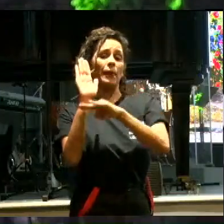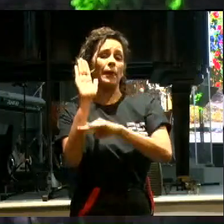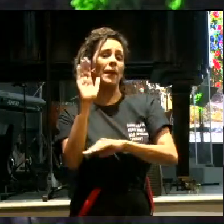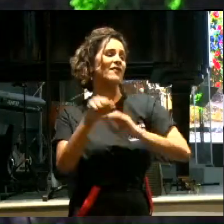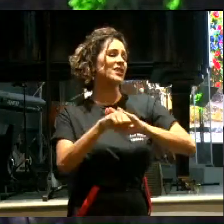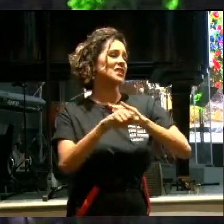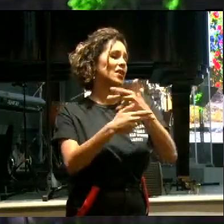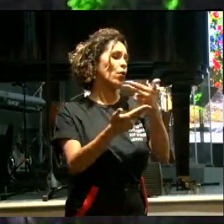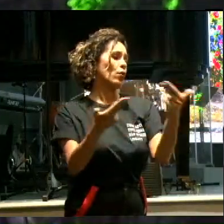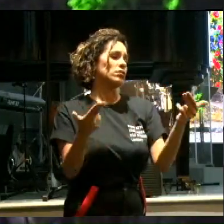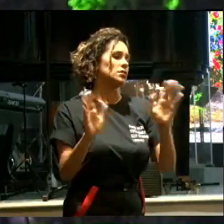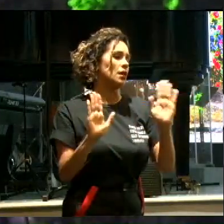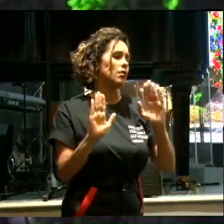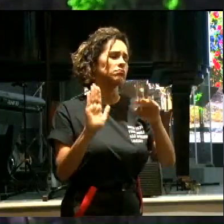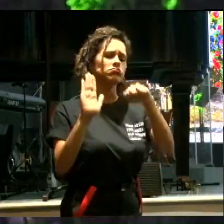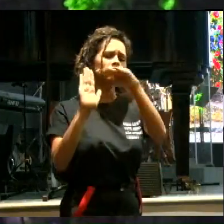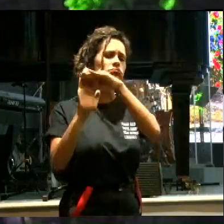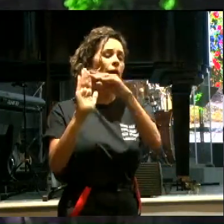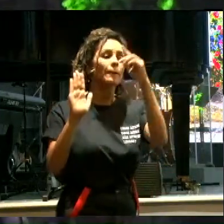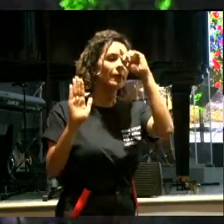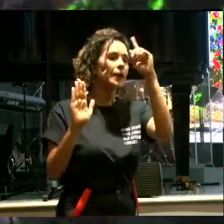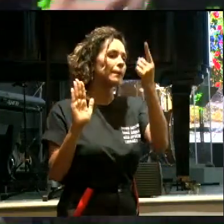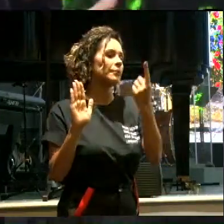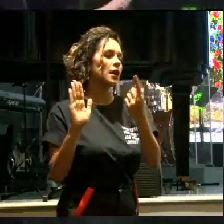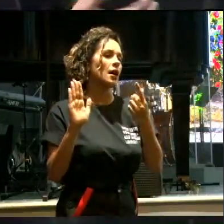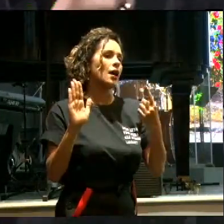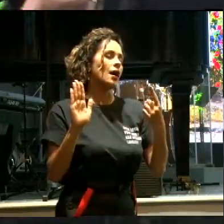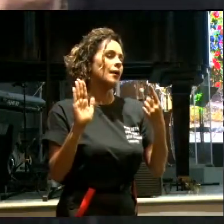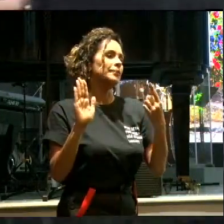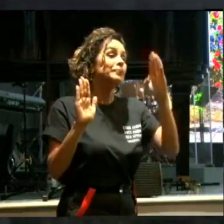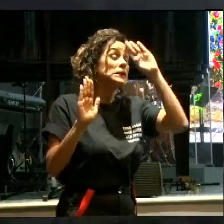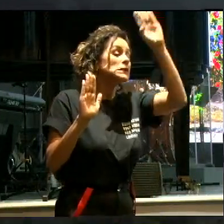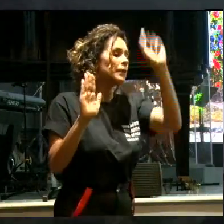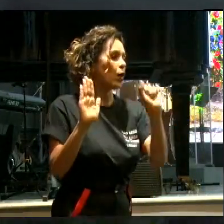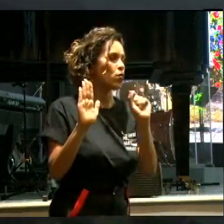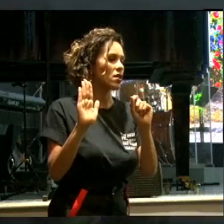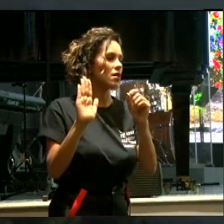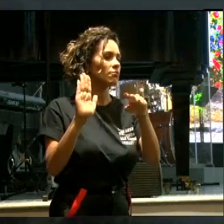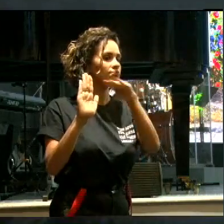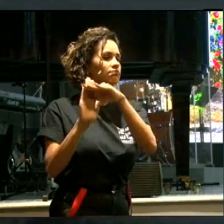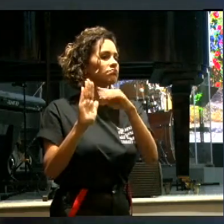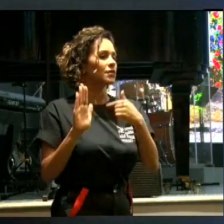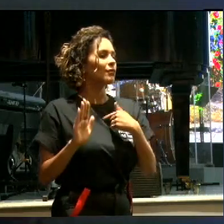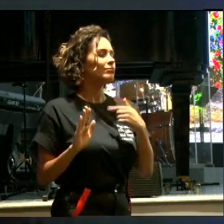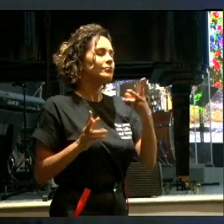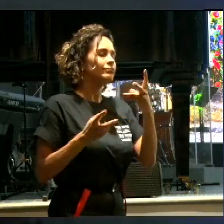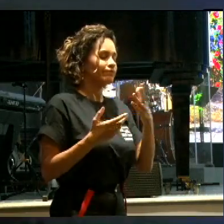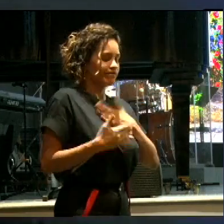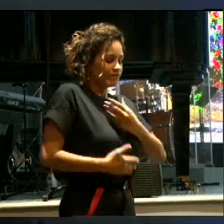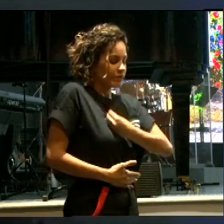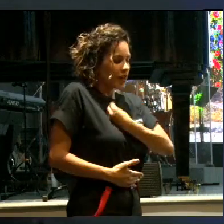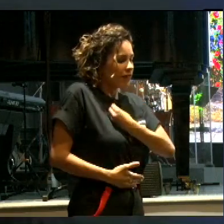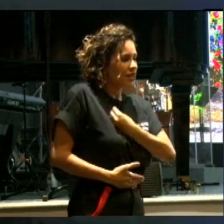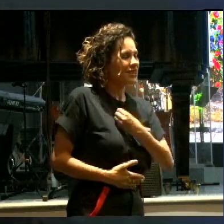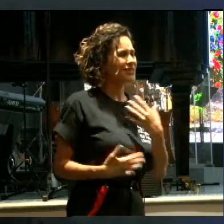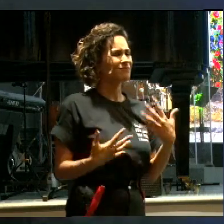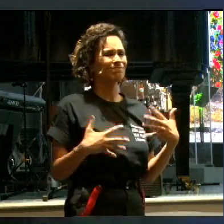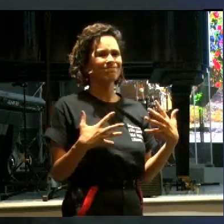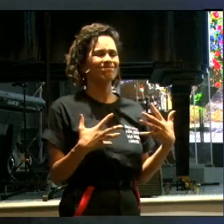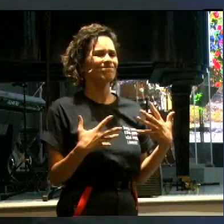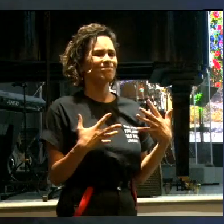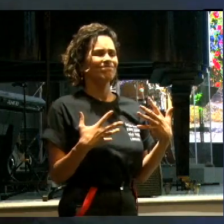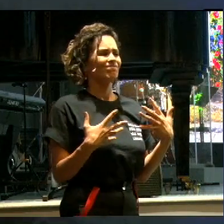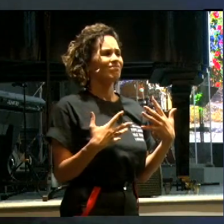prioridades. Então eu vi a pessoa horrorosa que eu era, tudo que eu estava vivendo não condizia